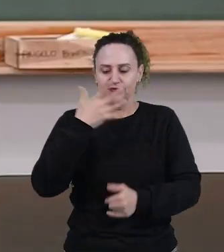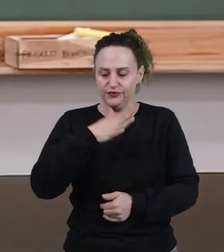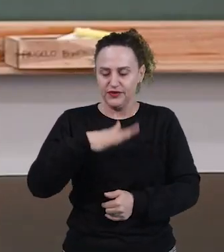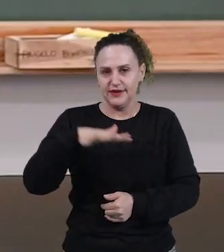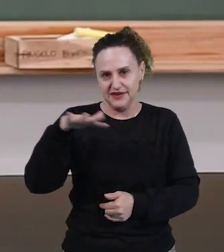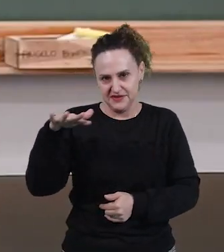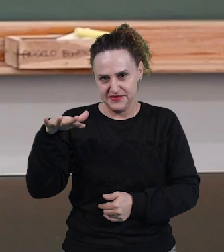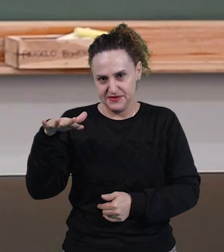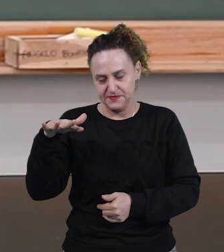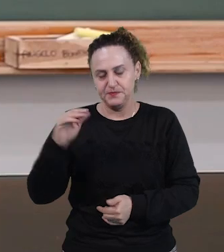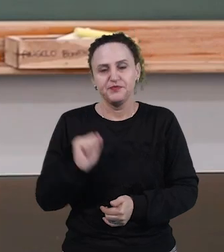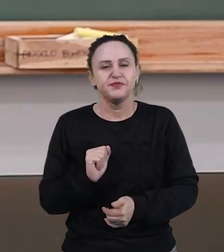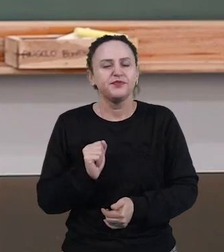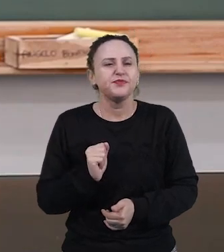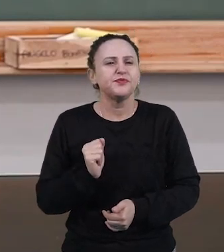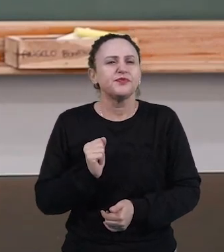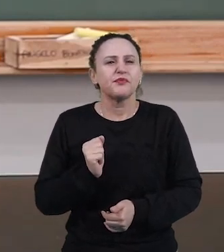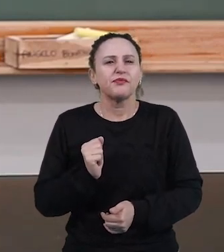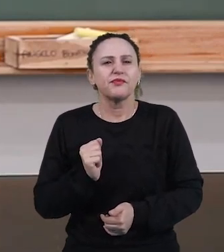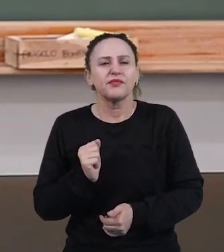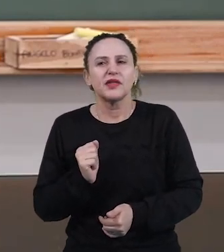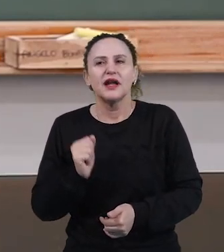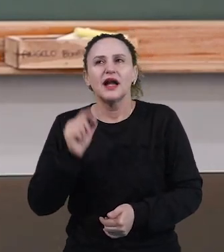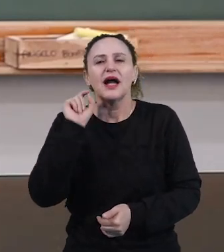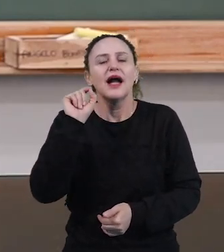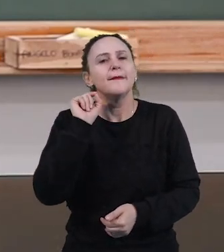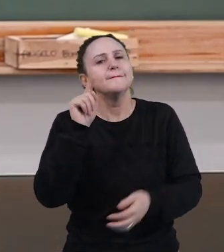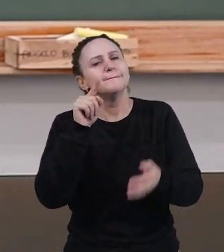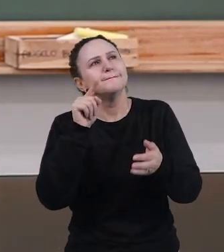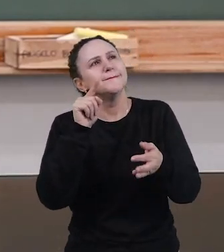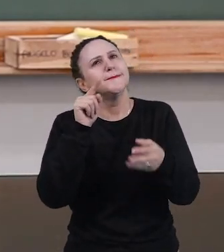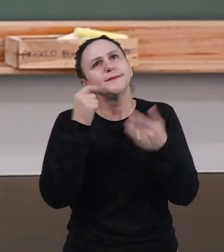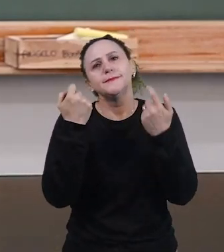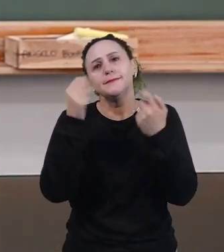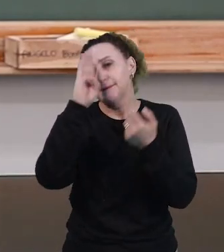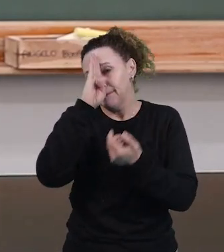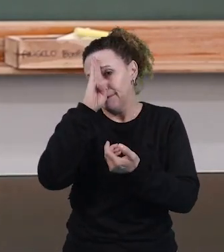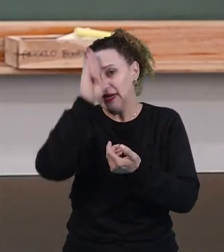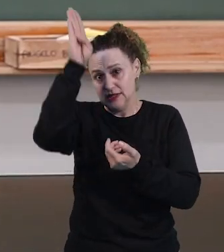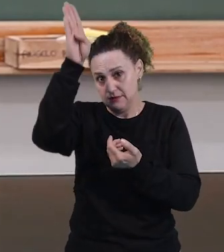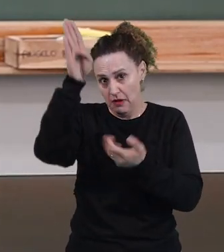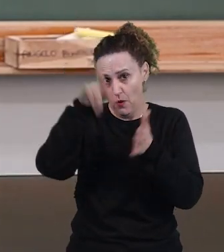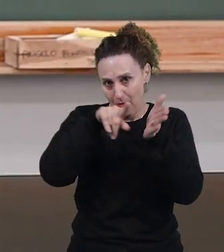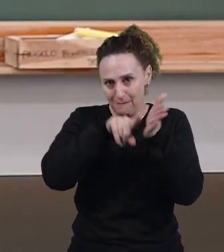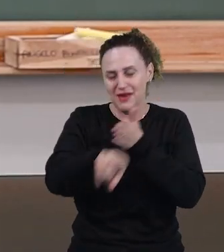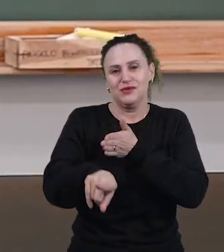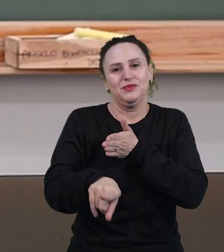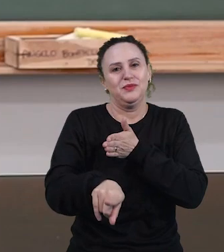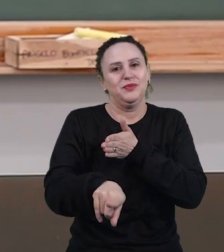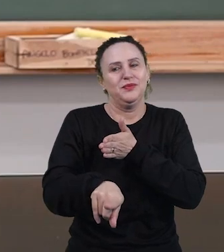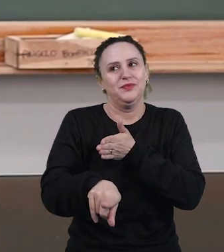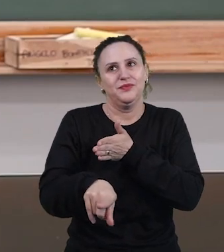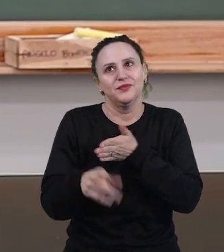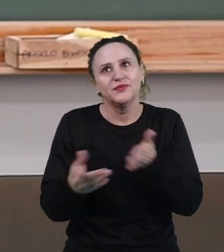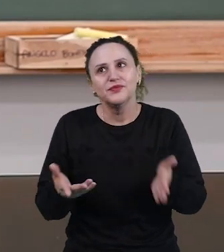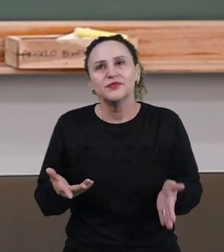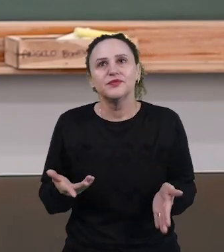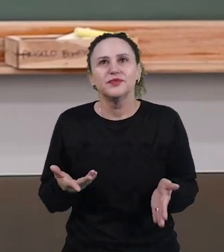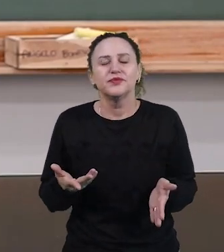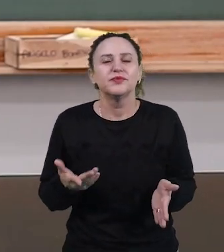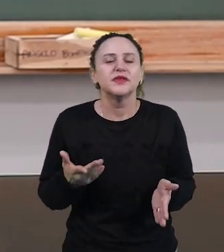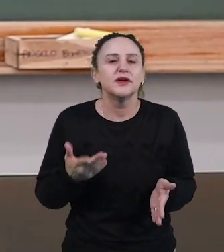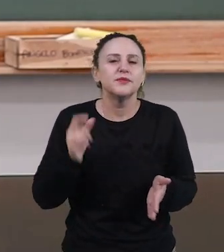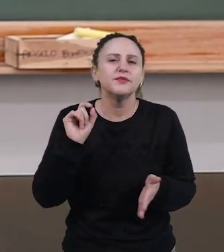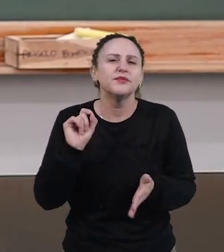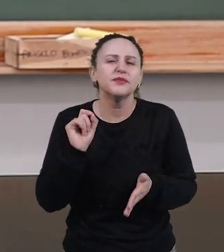ao longo a grande pergunta de vida do Piaget, né, e talvez eu vou estar sendo até reducionista aqui,